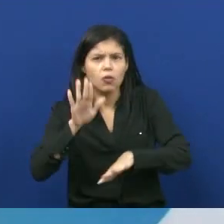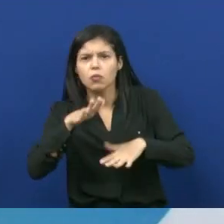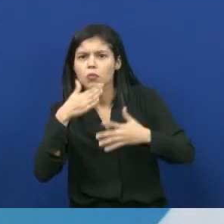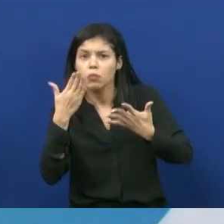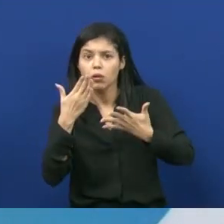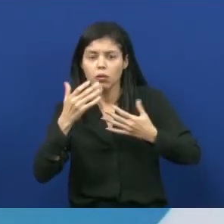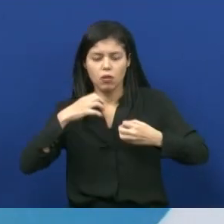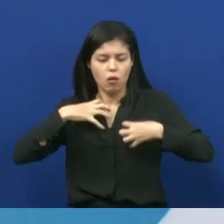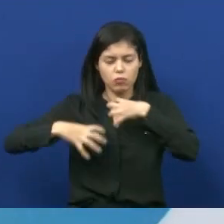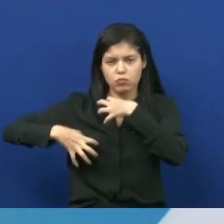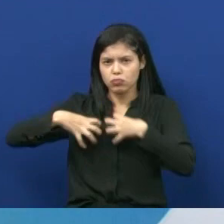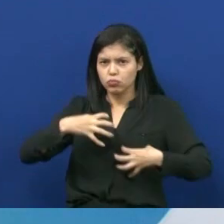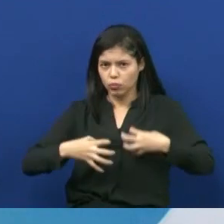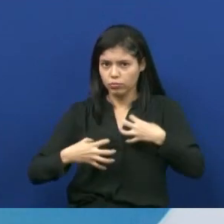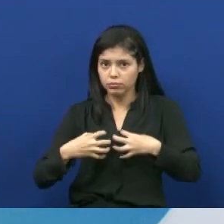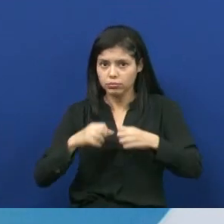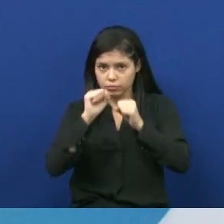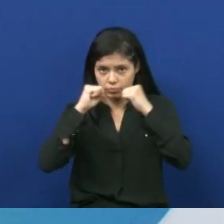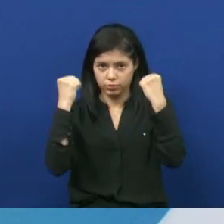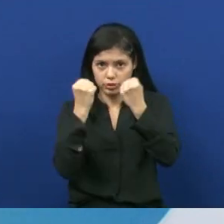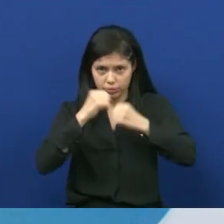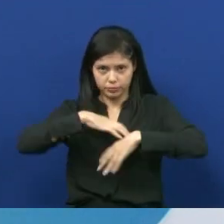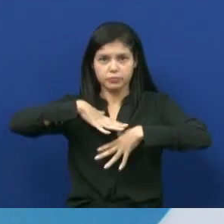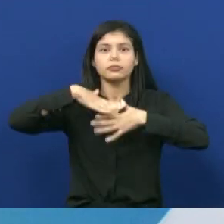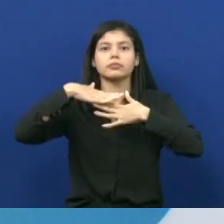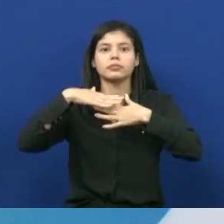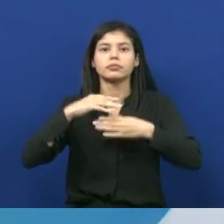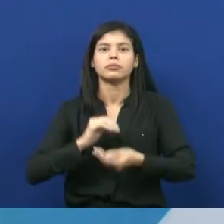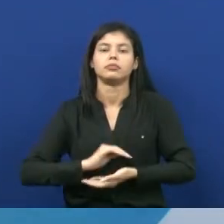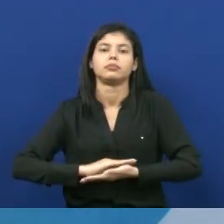os órgãos que fazem parte do nosso sistema respiratório?